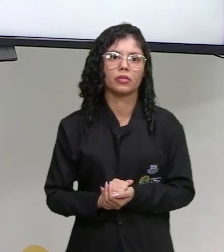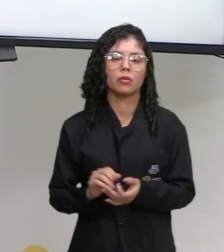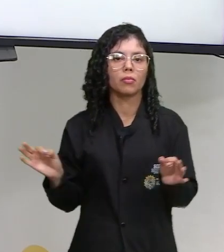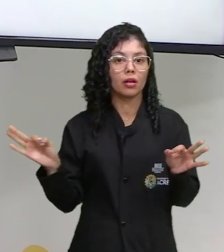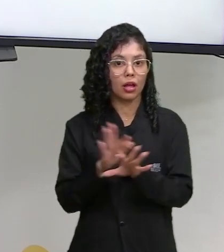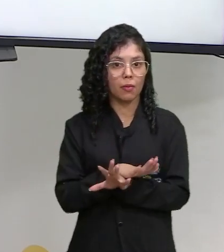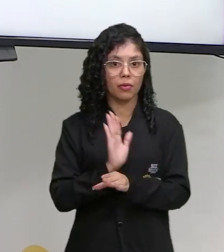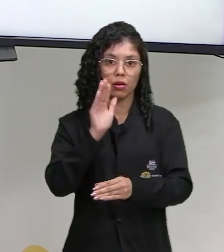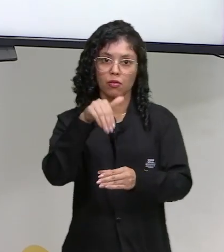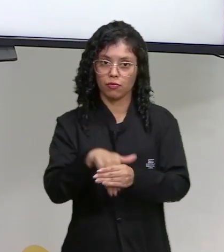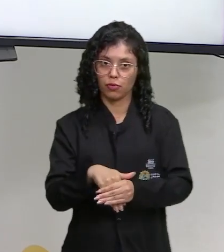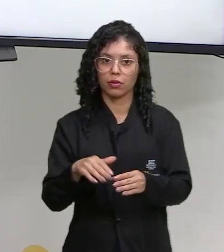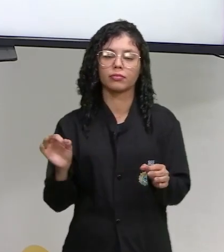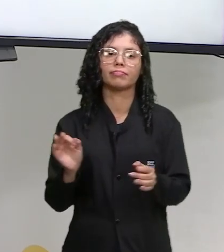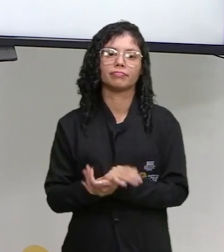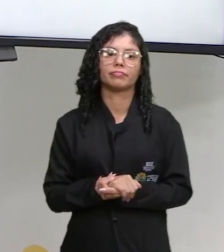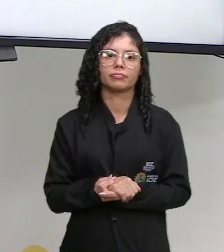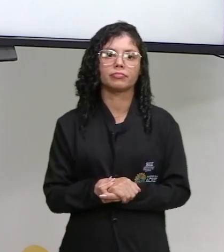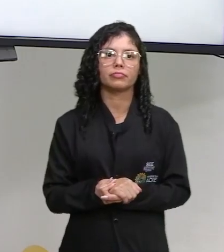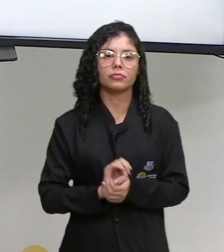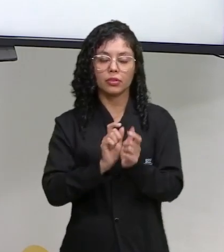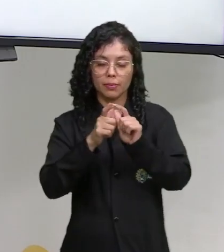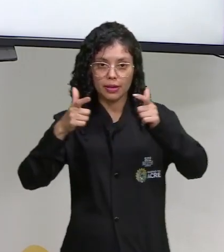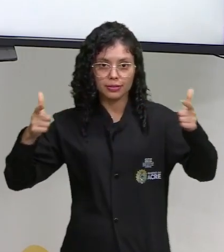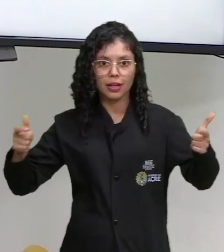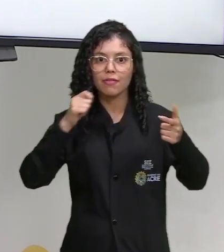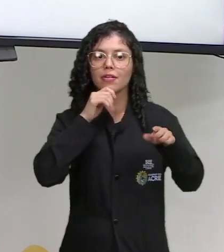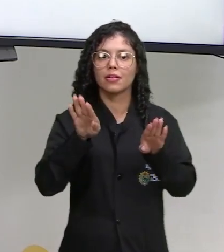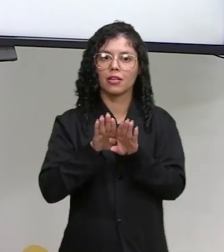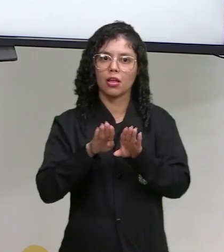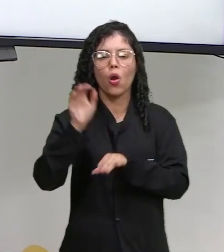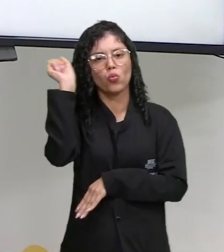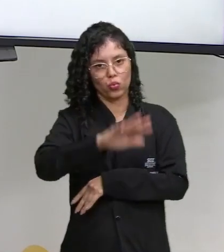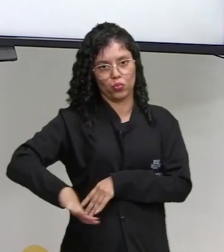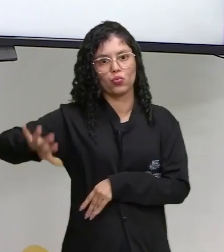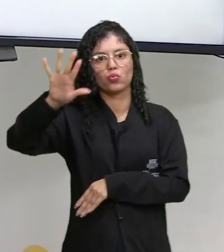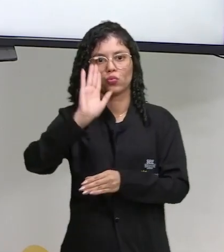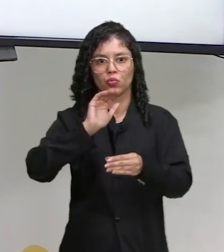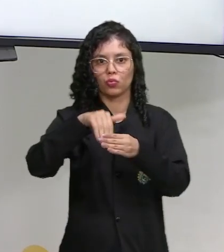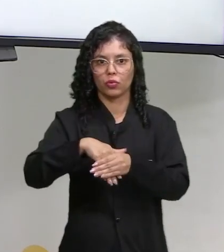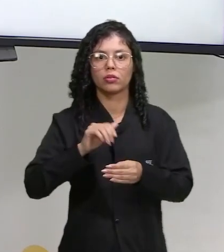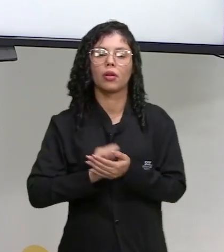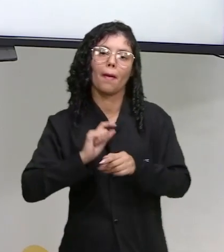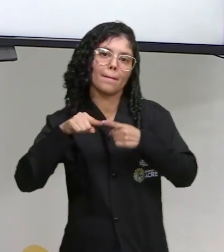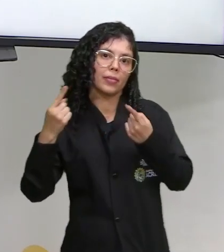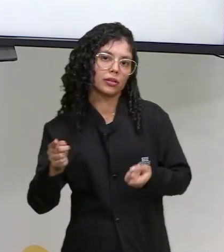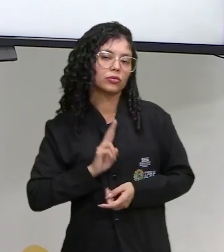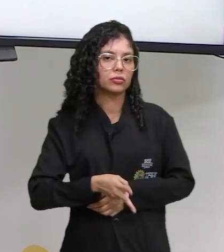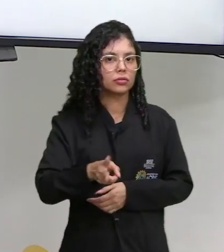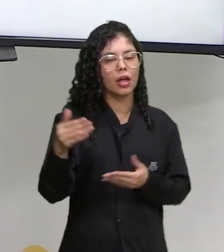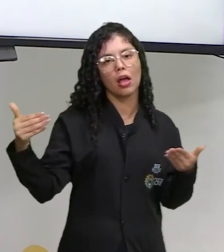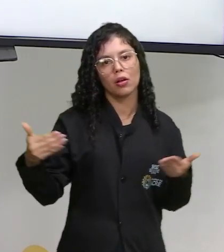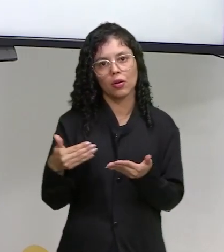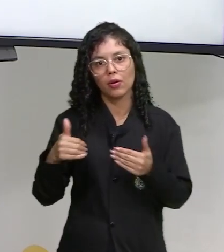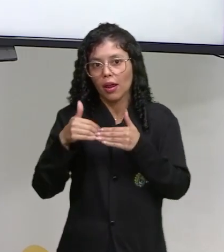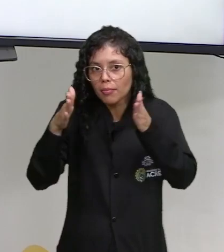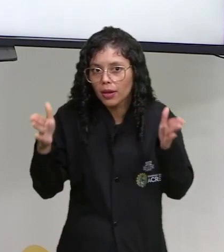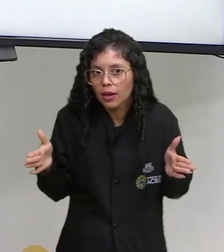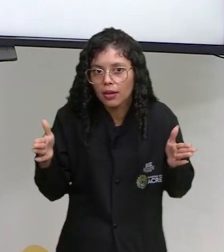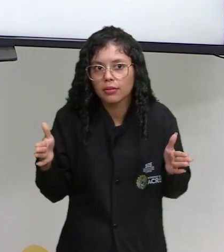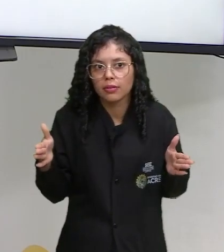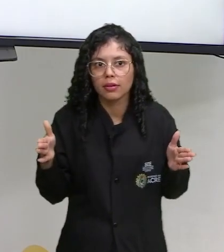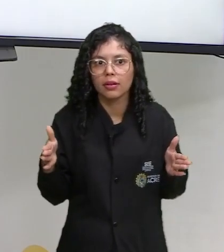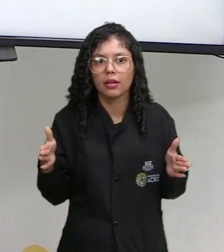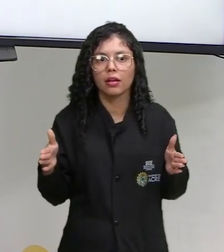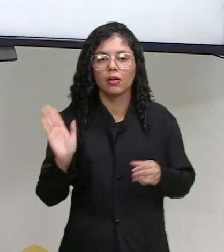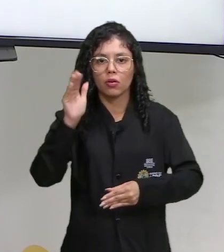derrubada do voto censitário, a ampliação do voto universal, mas a gente continua tendo um voto que agora é aberto,